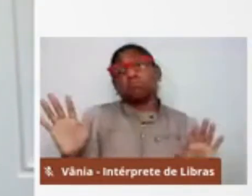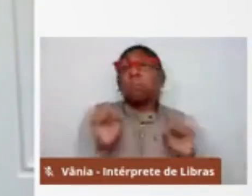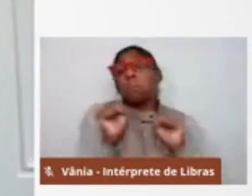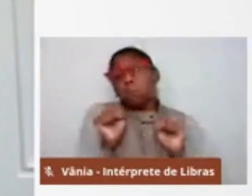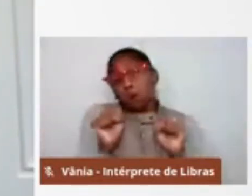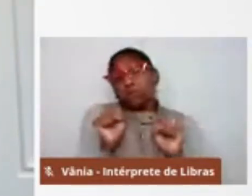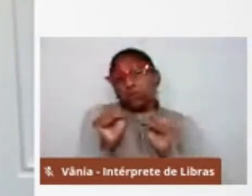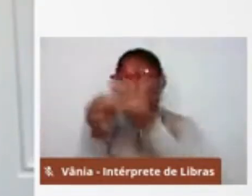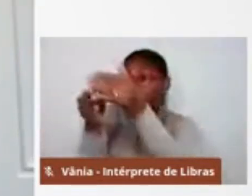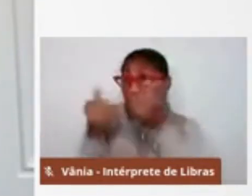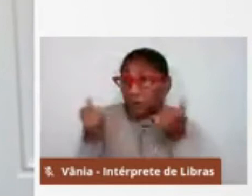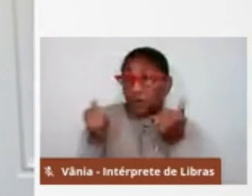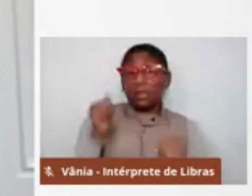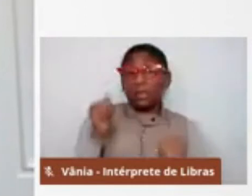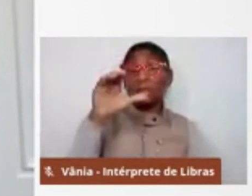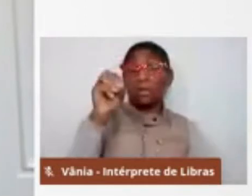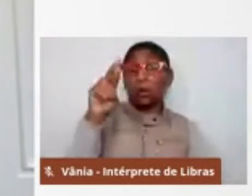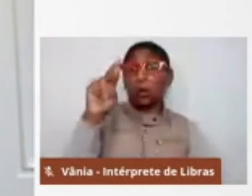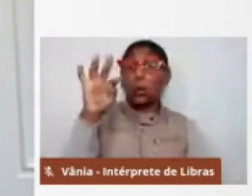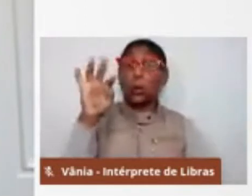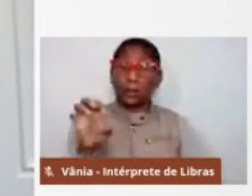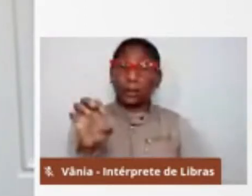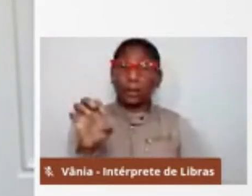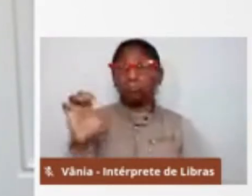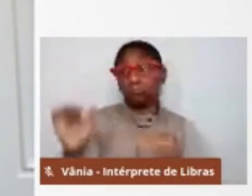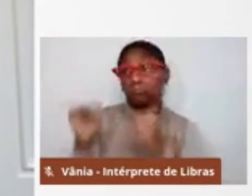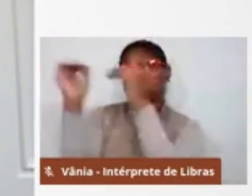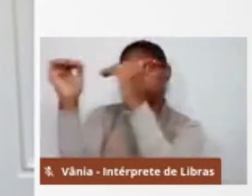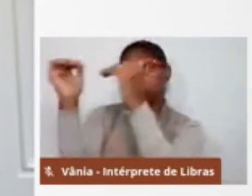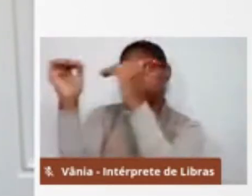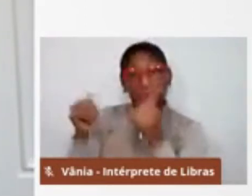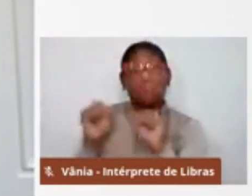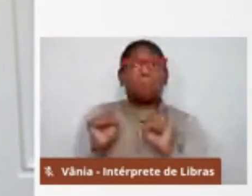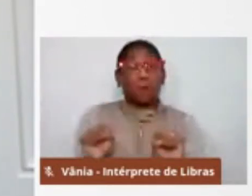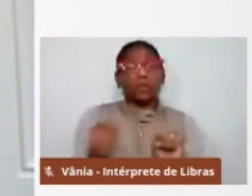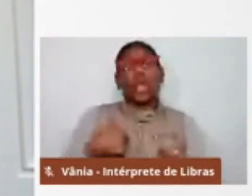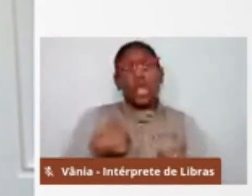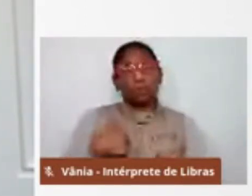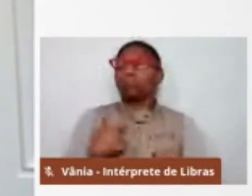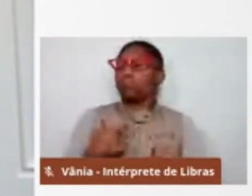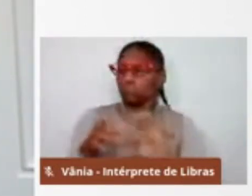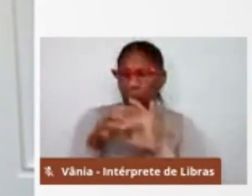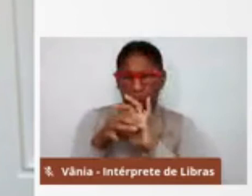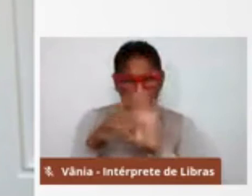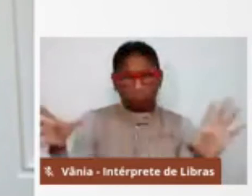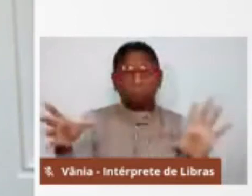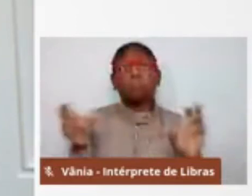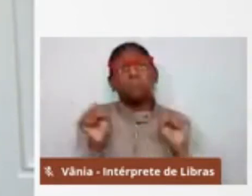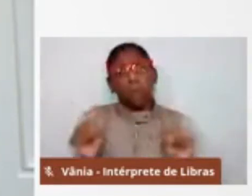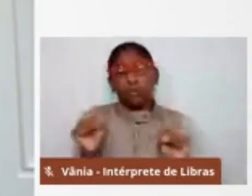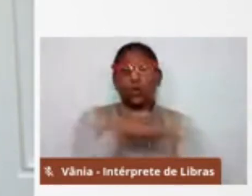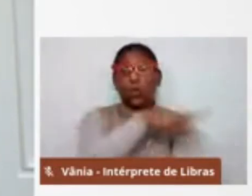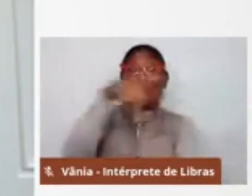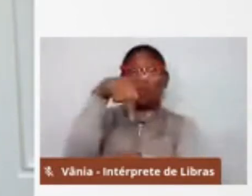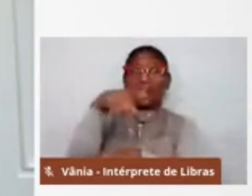Corte para discutir a legalidade, a constitucionalidade. Eu sempre defendi aqui sobriedade institucional para o país,